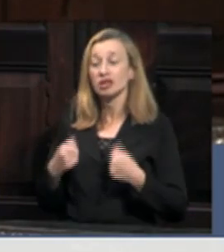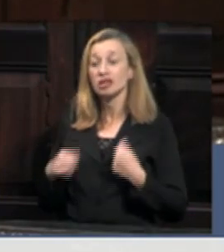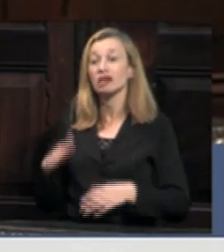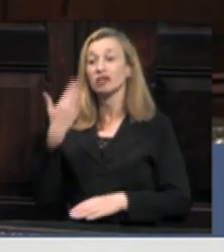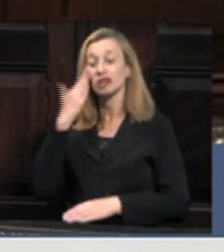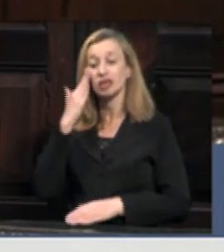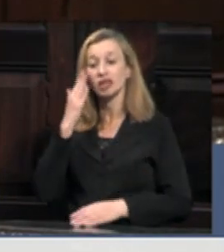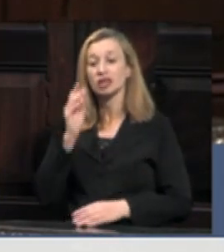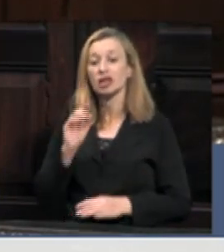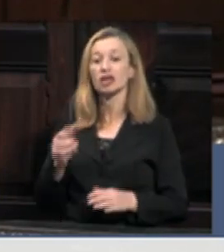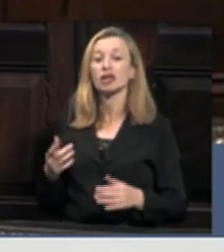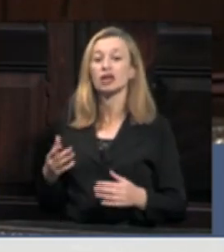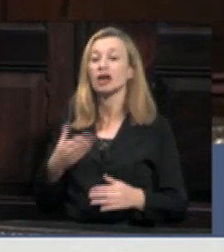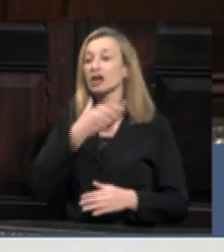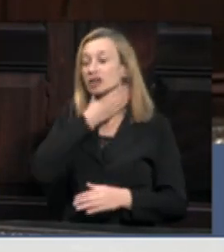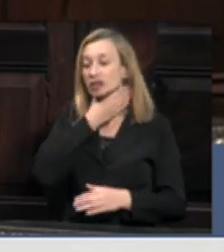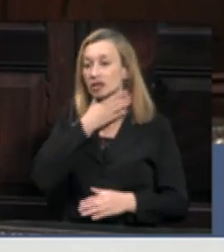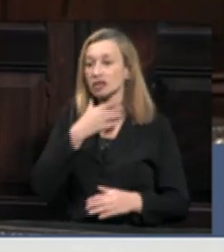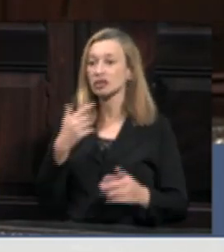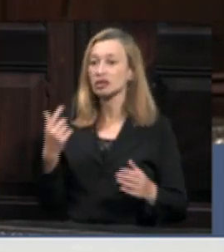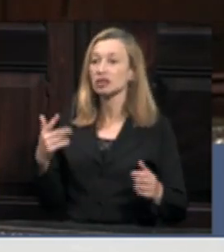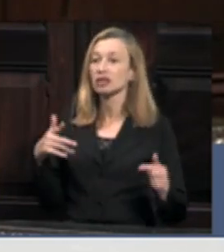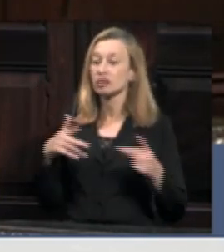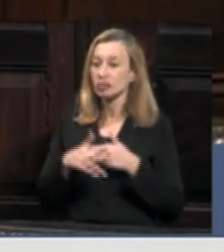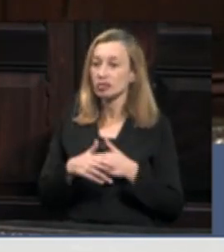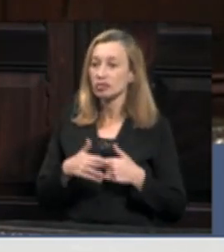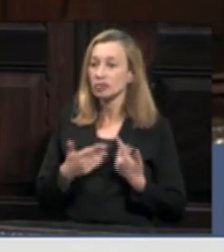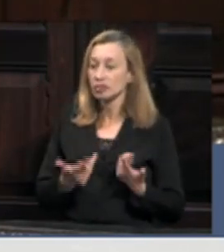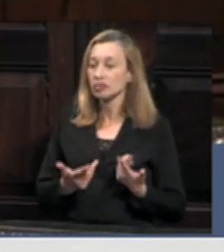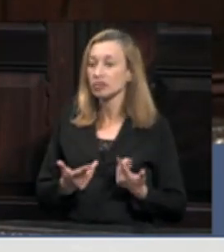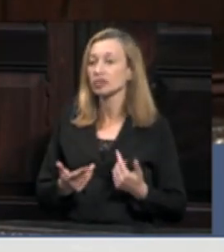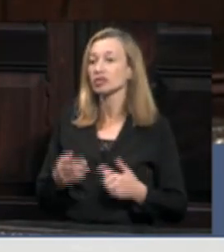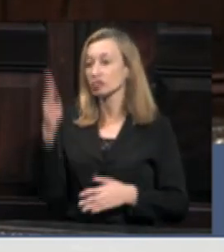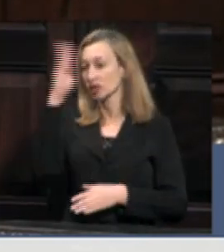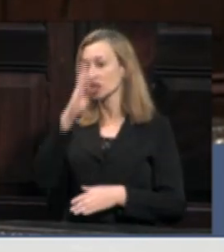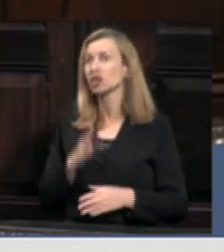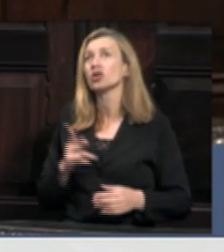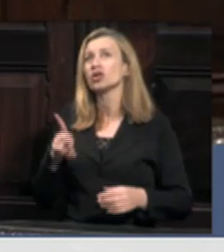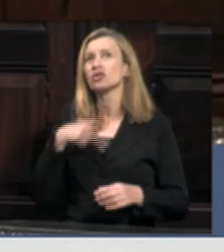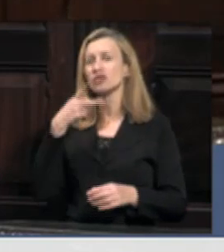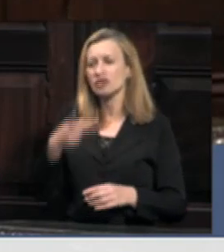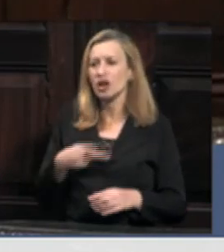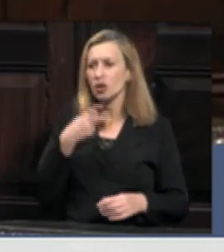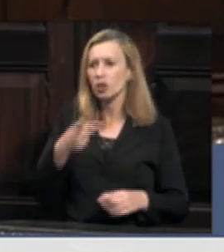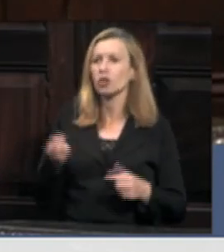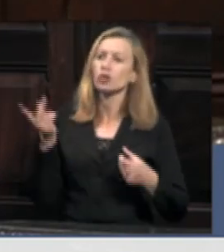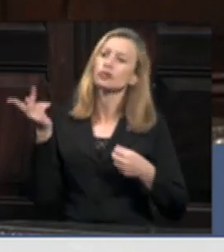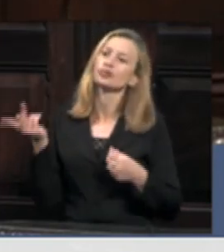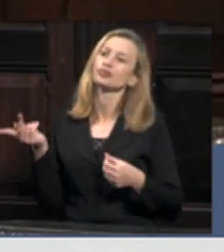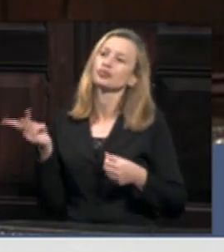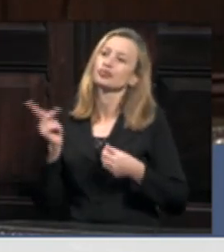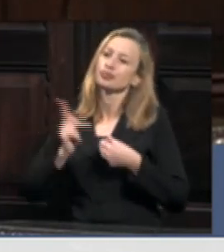Brasil. Quando se discutiu a crise da Petrobras, se tentou diminuir